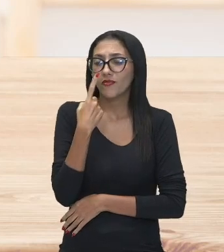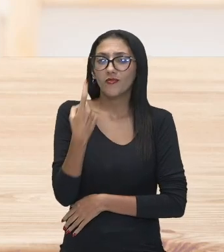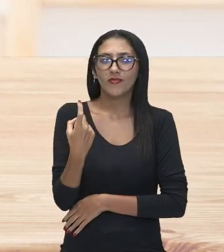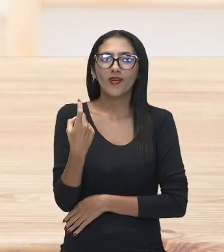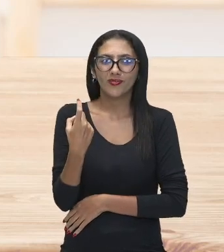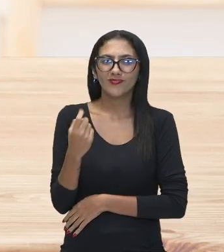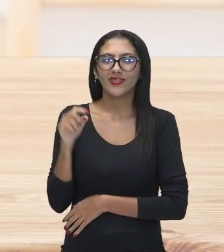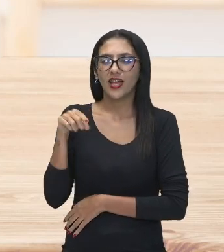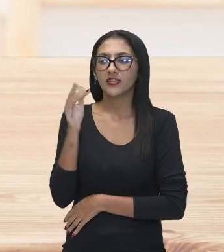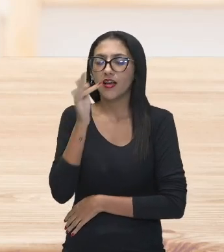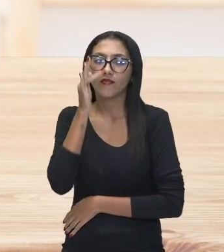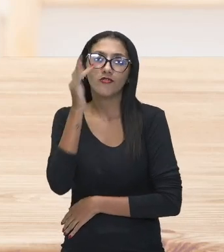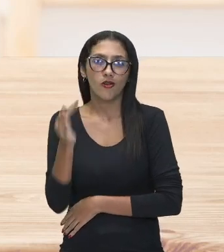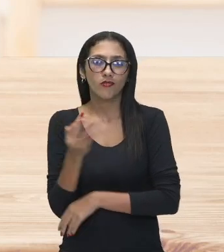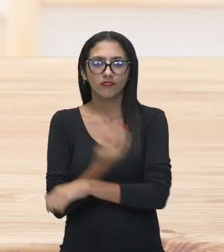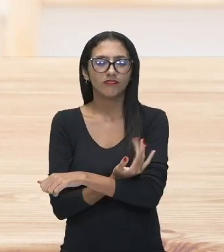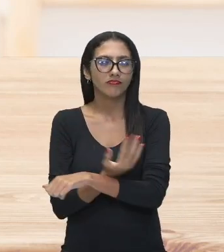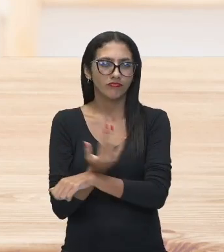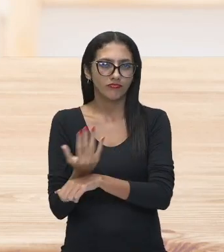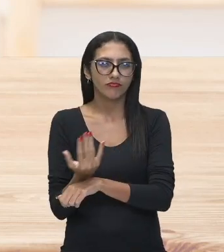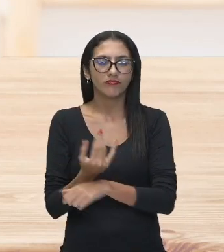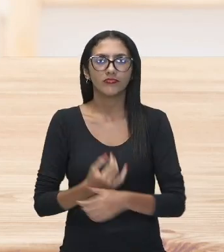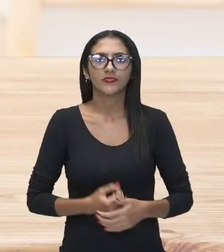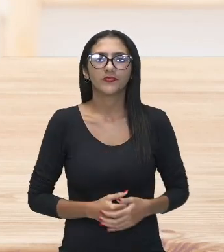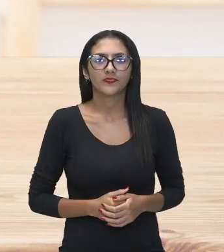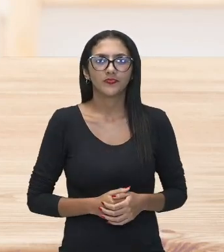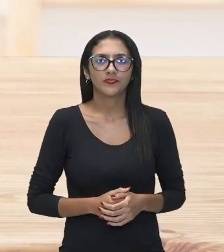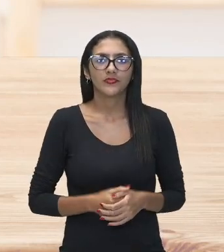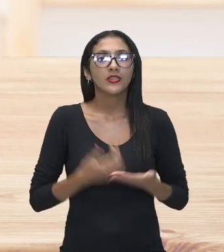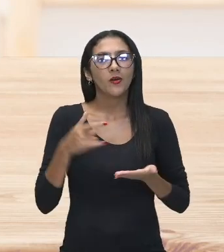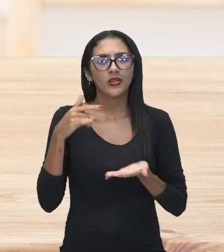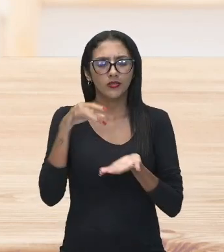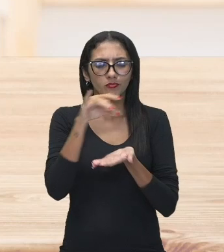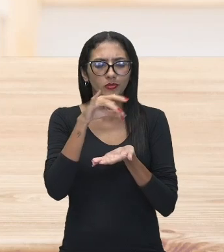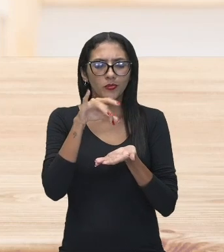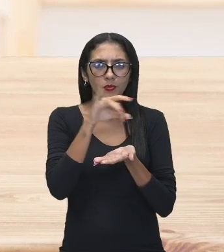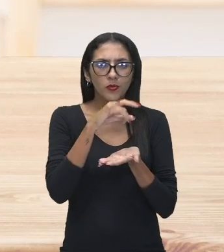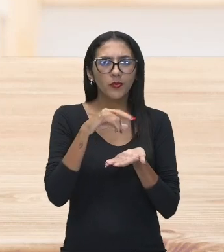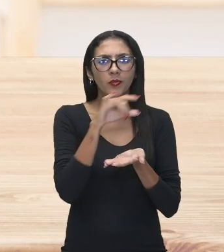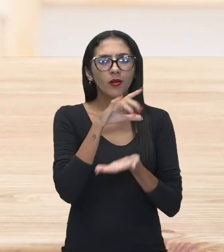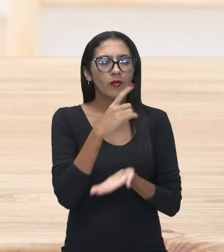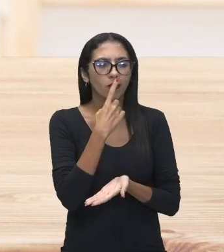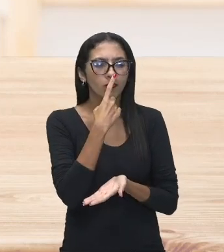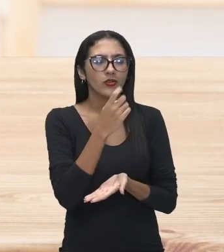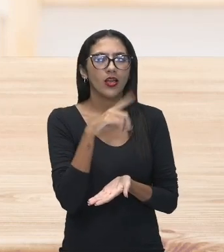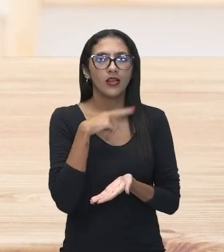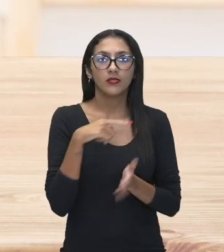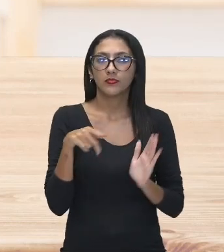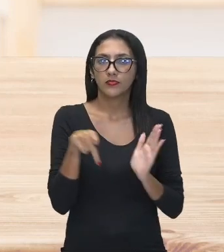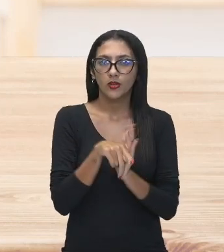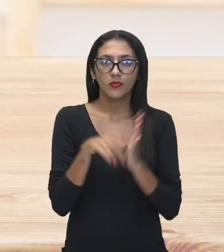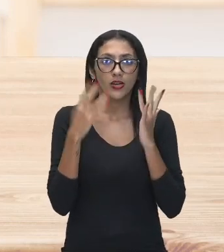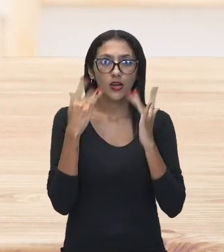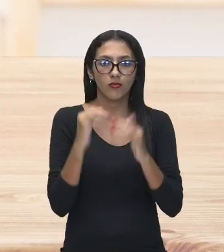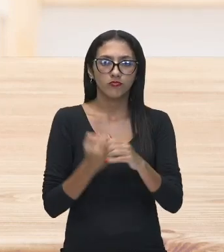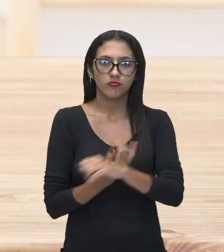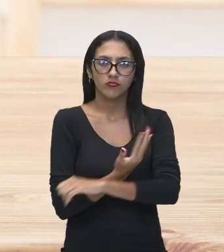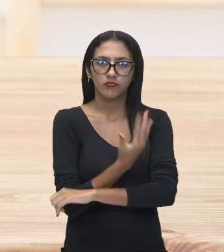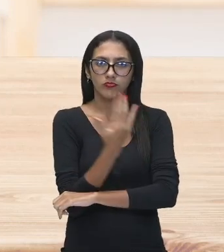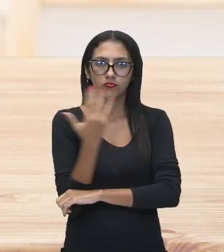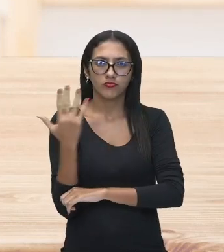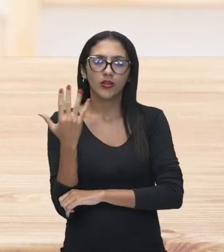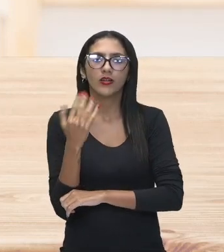sente o aroma da planta. Então esses óleos essenciais, eles são completamente de origem vegetal e são extraídas